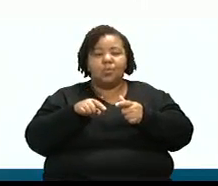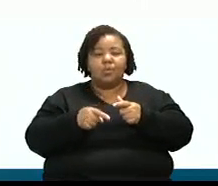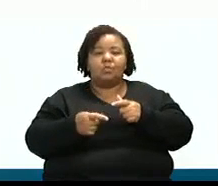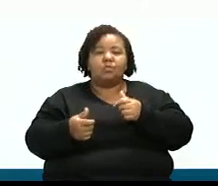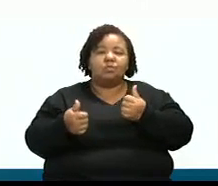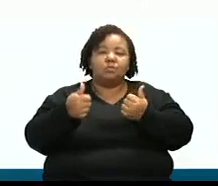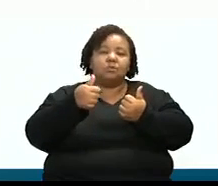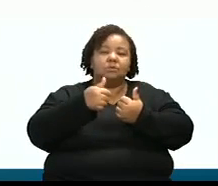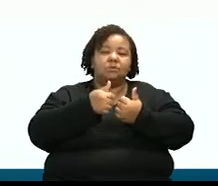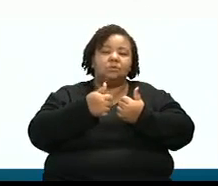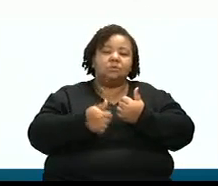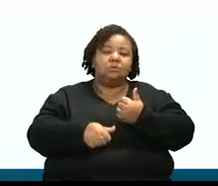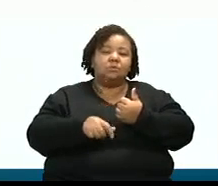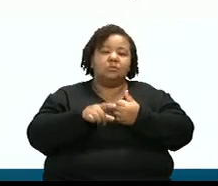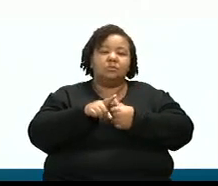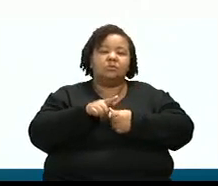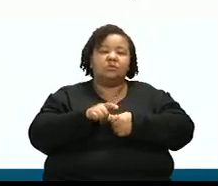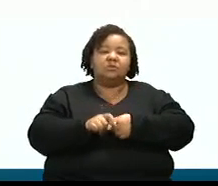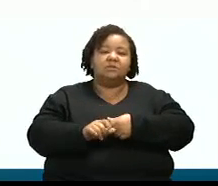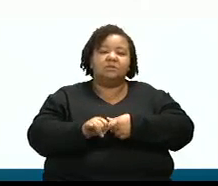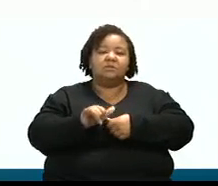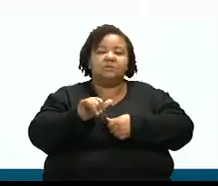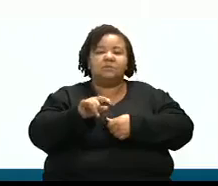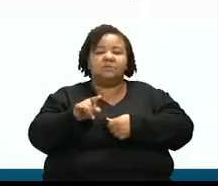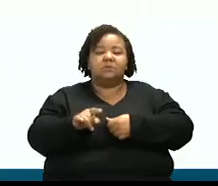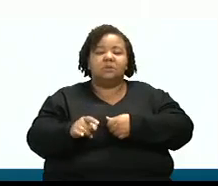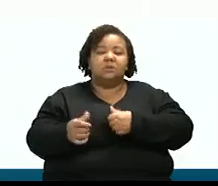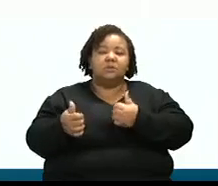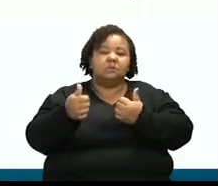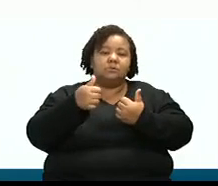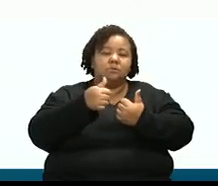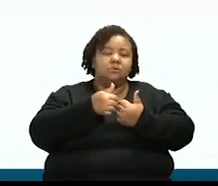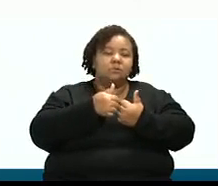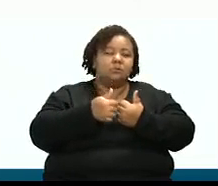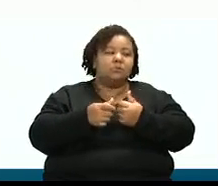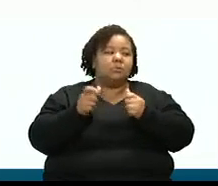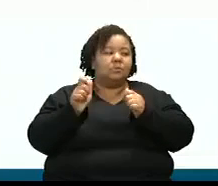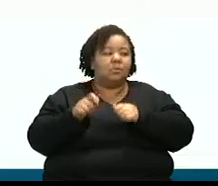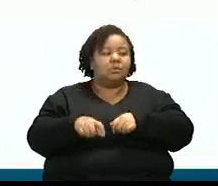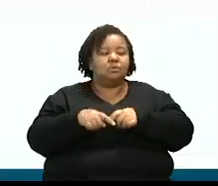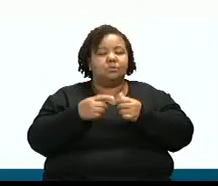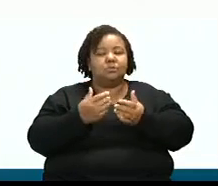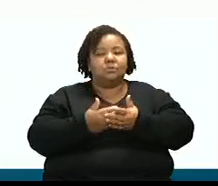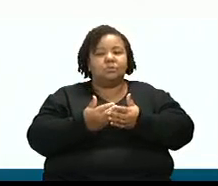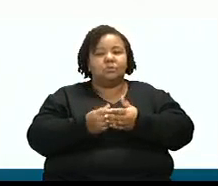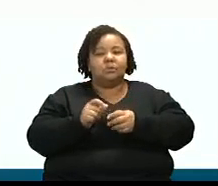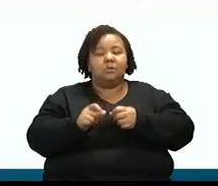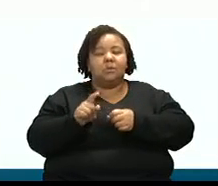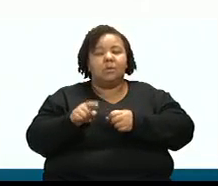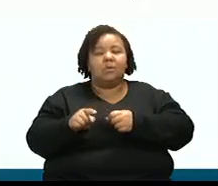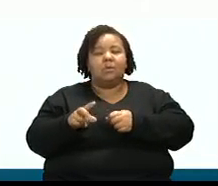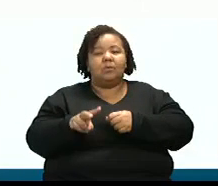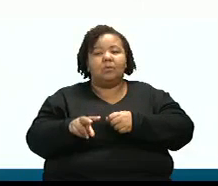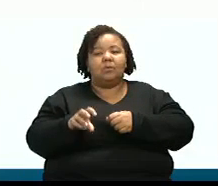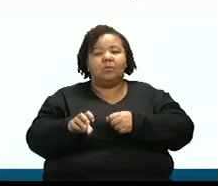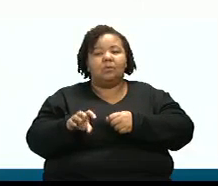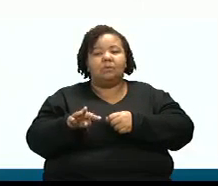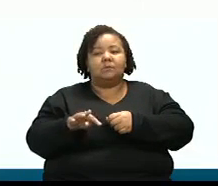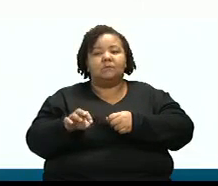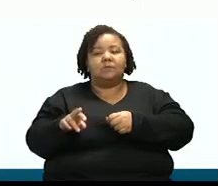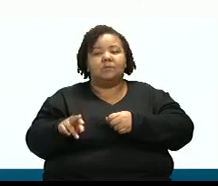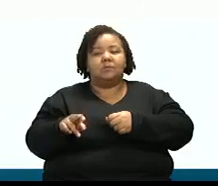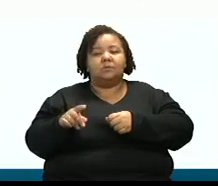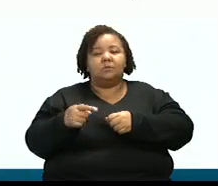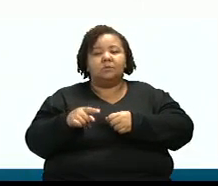substituo os termos x, y e z por constantes e eu posso estudar qual é esse vetor, se